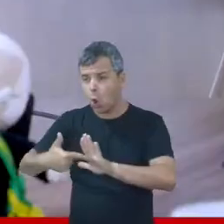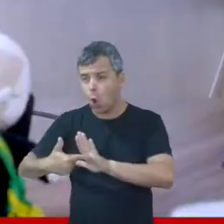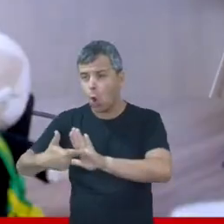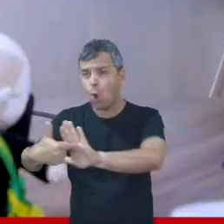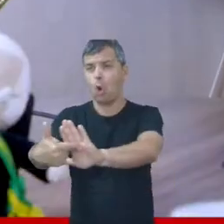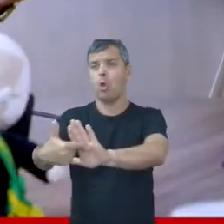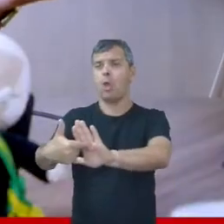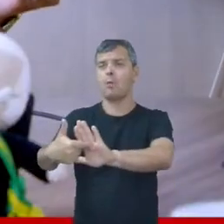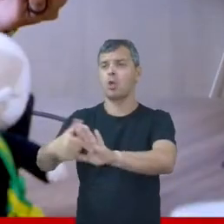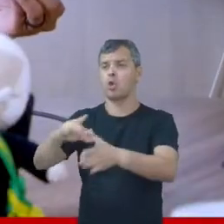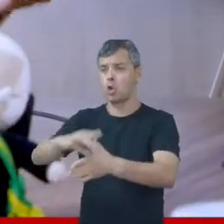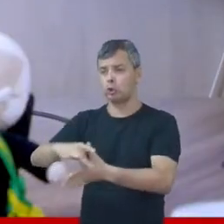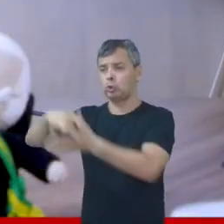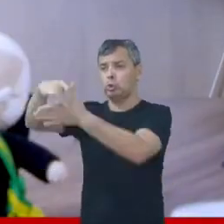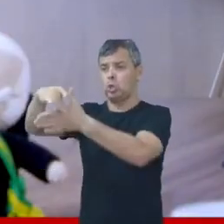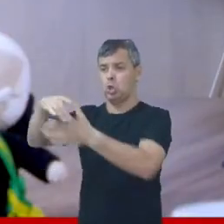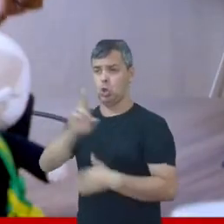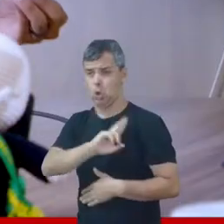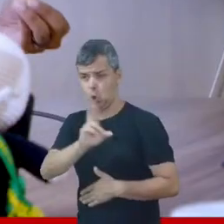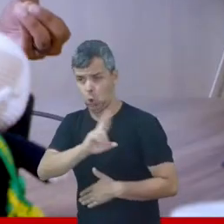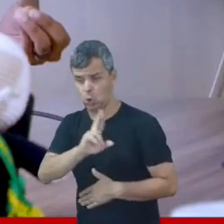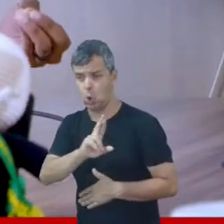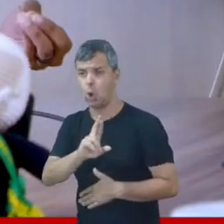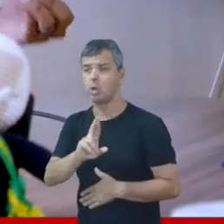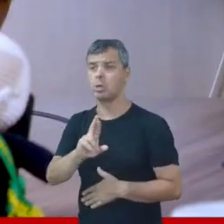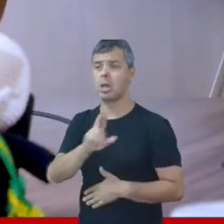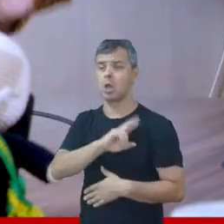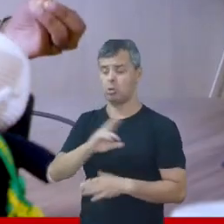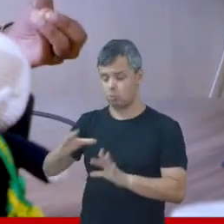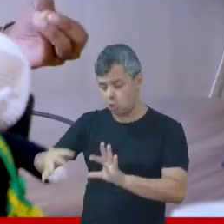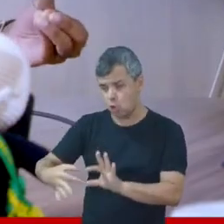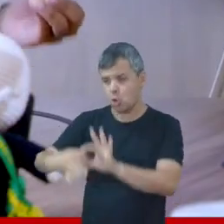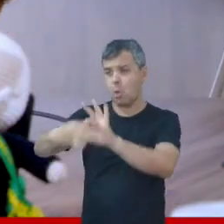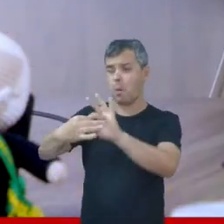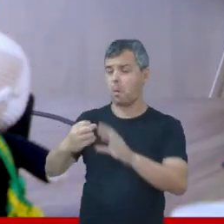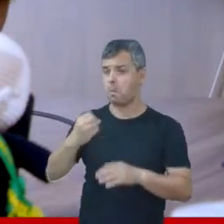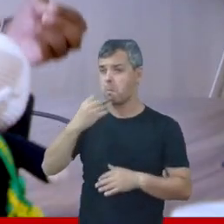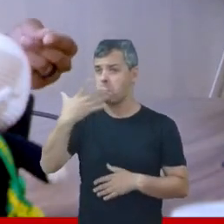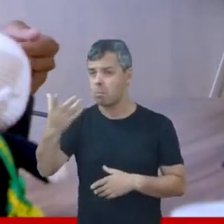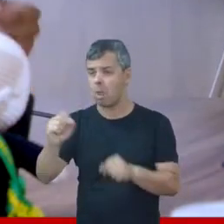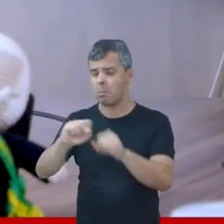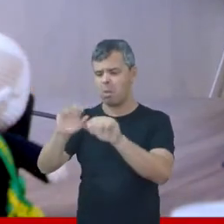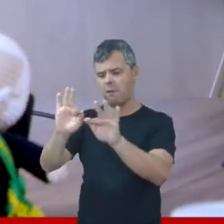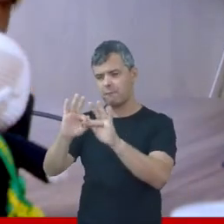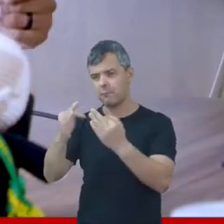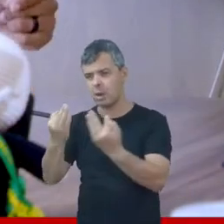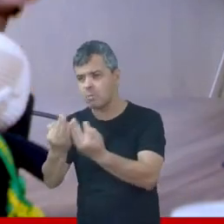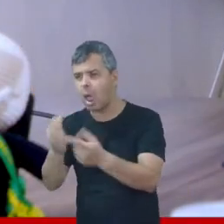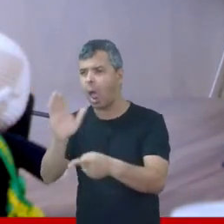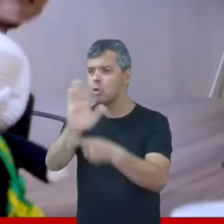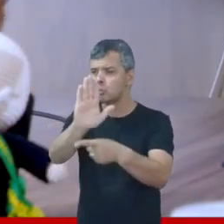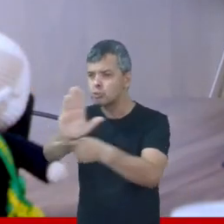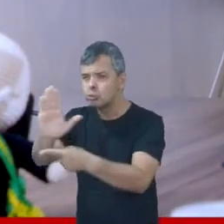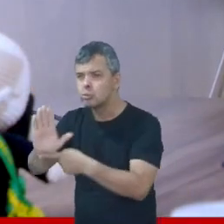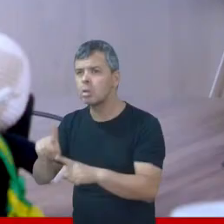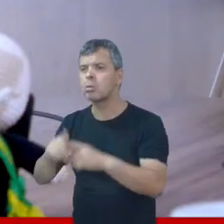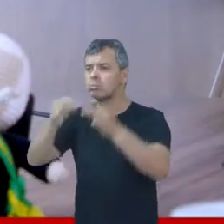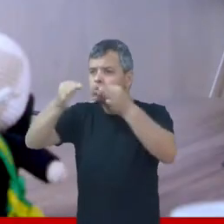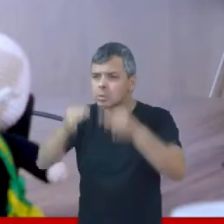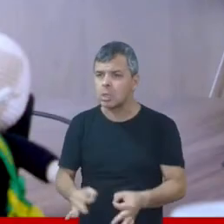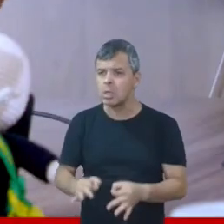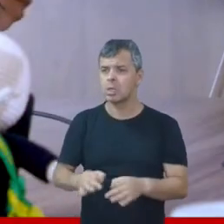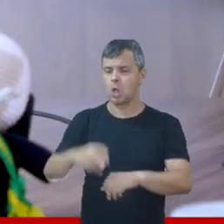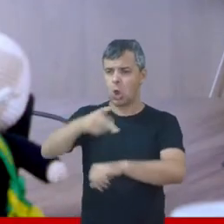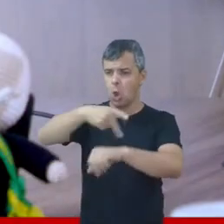quando os líderes religiosos, quando as religiões se unem para o bem, para a fraternidade, para a solidariedade, dá certo.